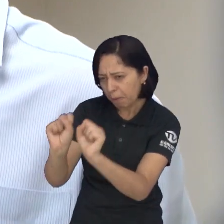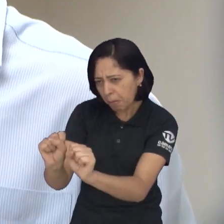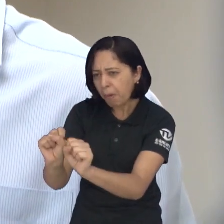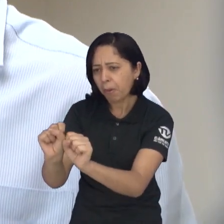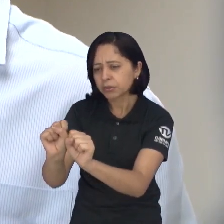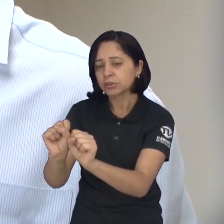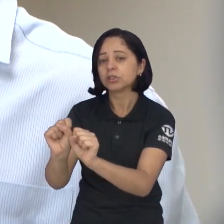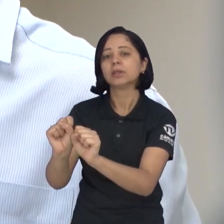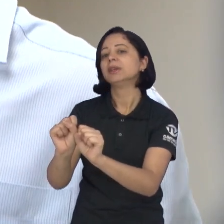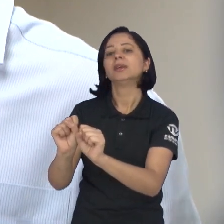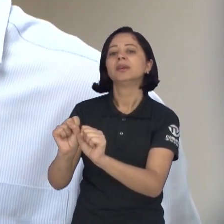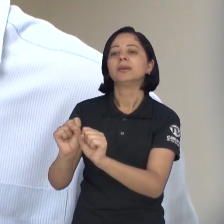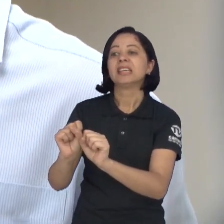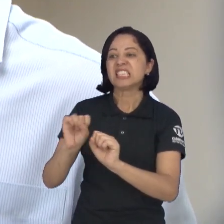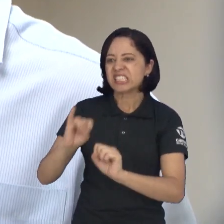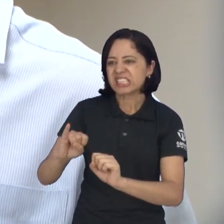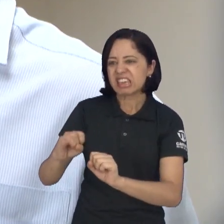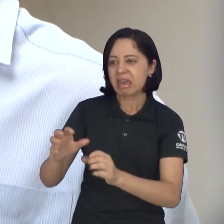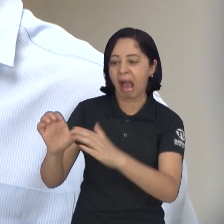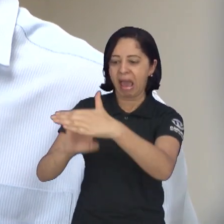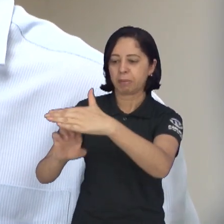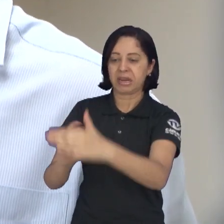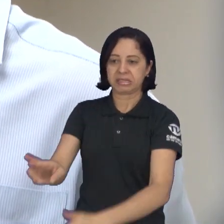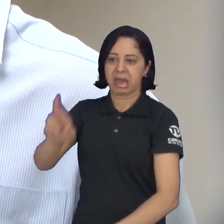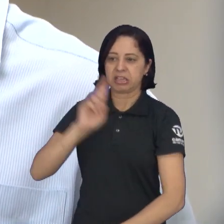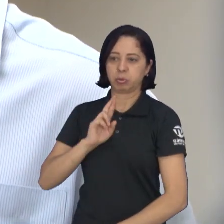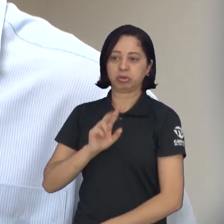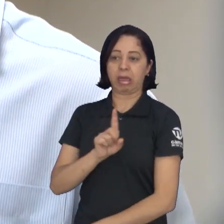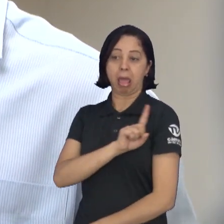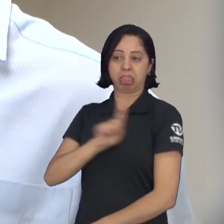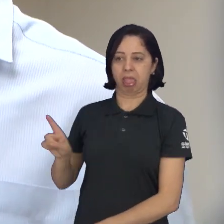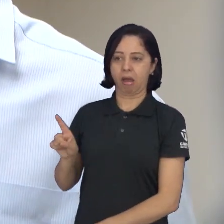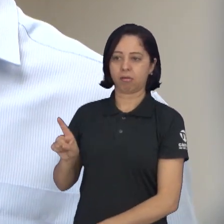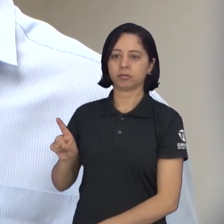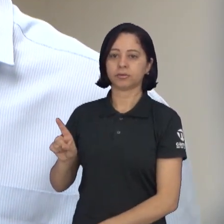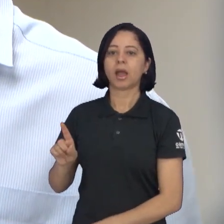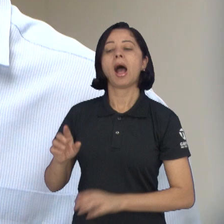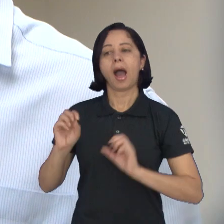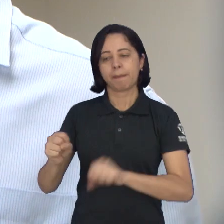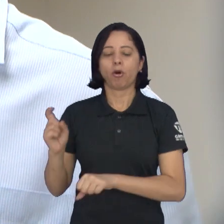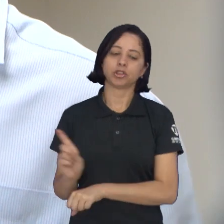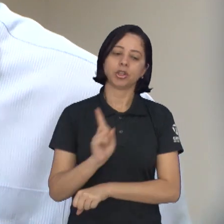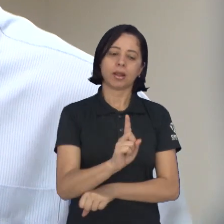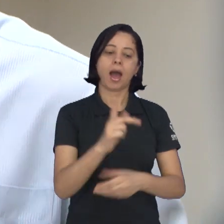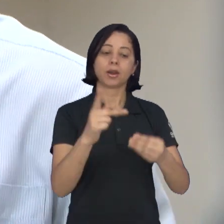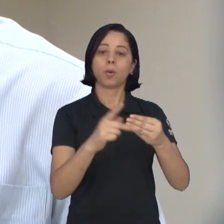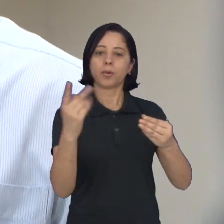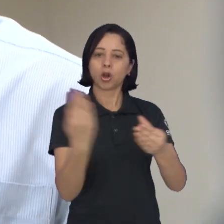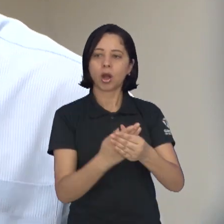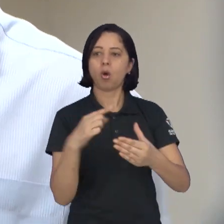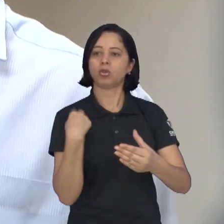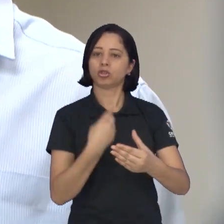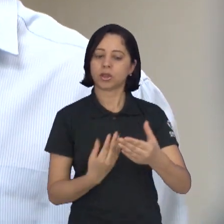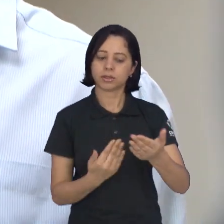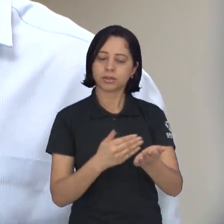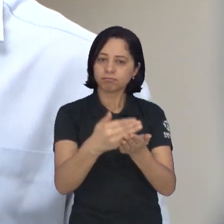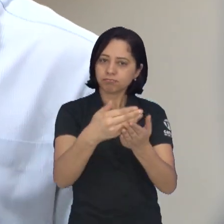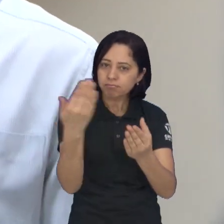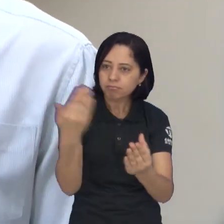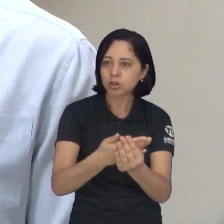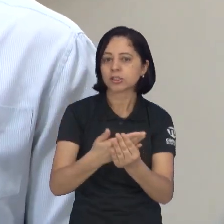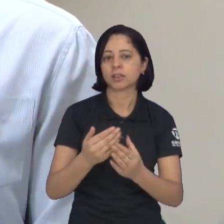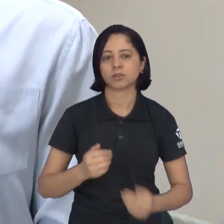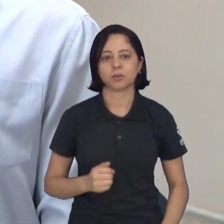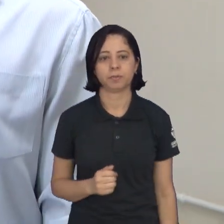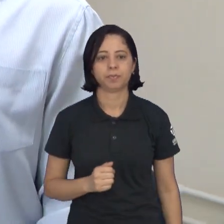caso específico, e não havendo um acordo com essa empresa, ela vem até o Procon e a gente abre a reclamação. E agora falando